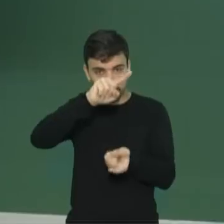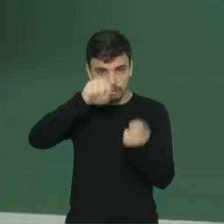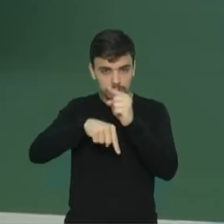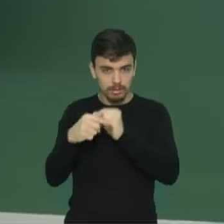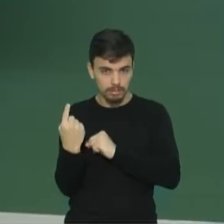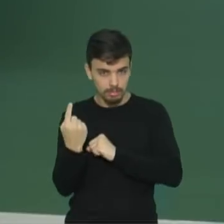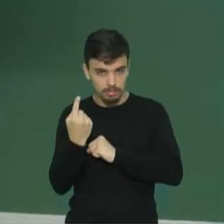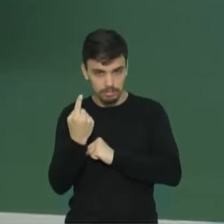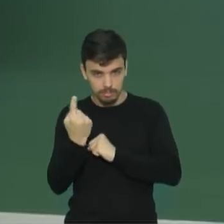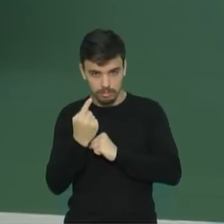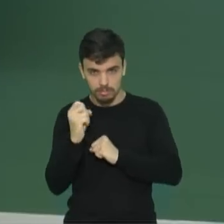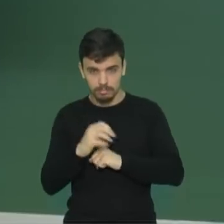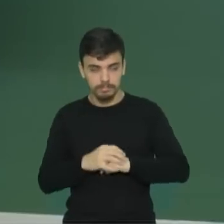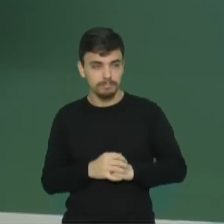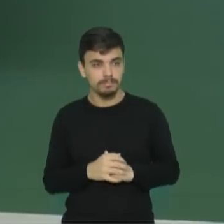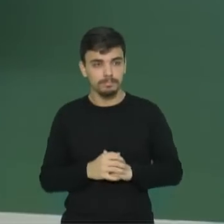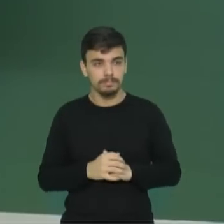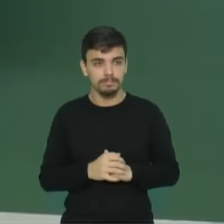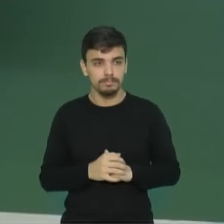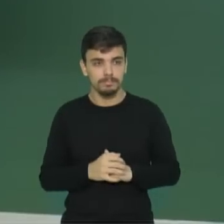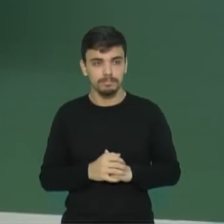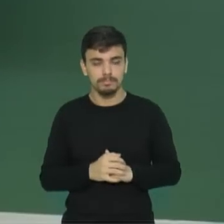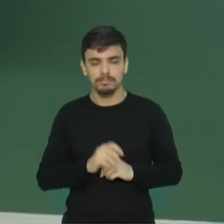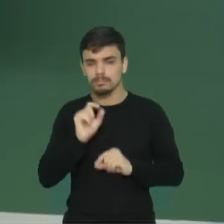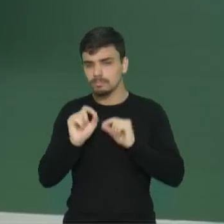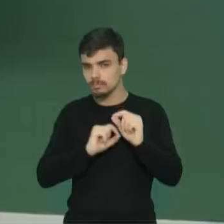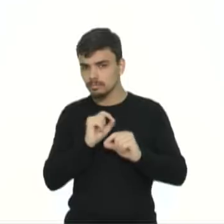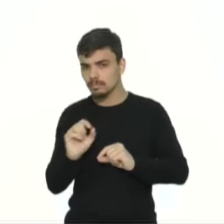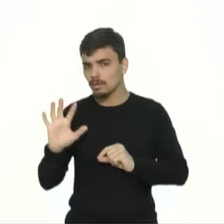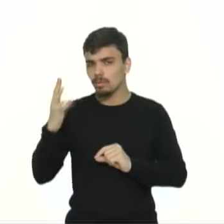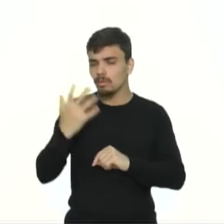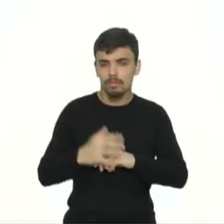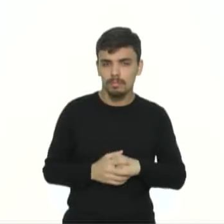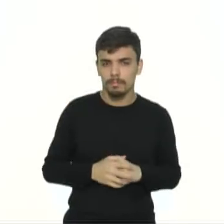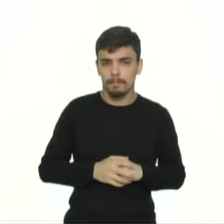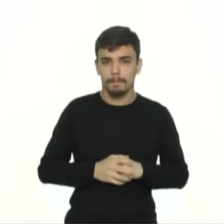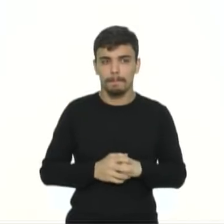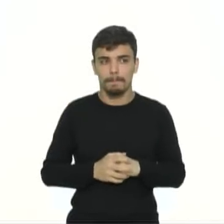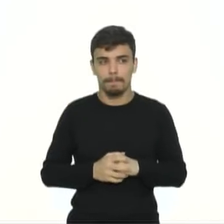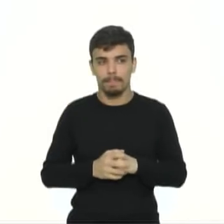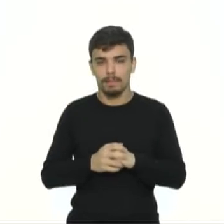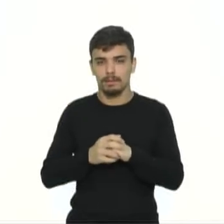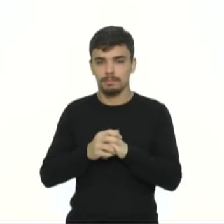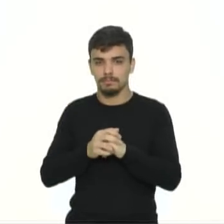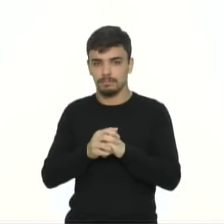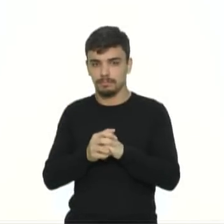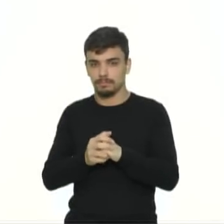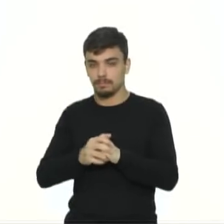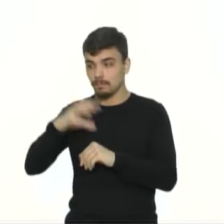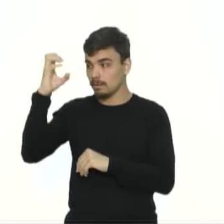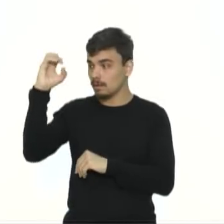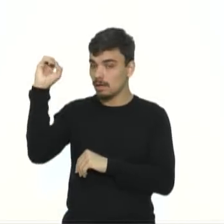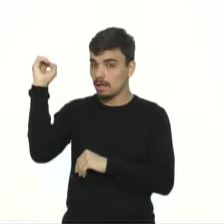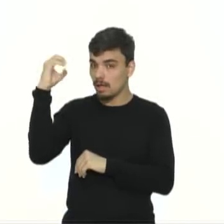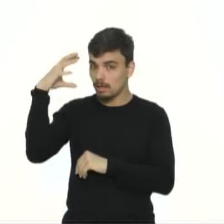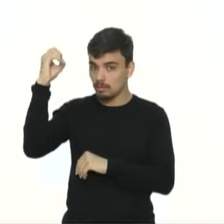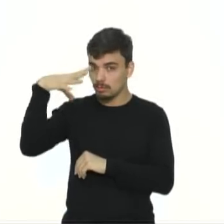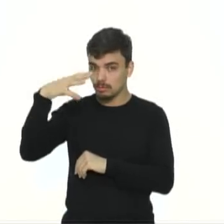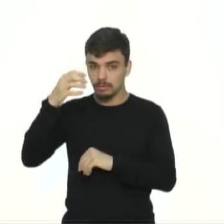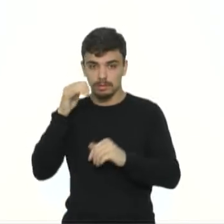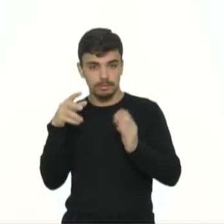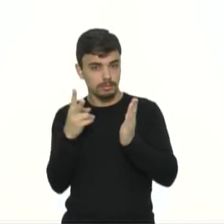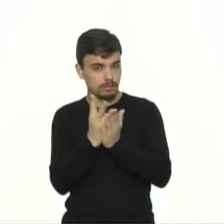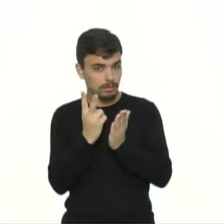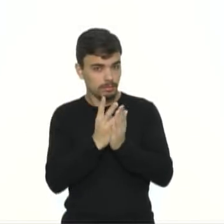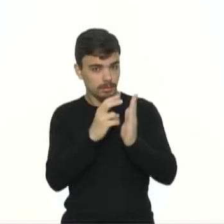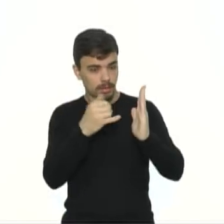elas, 180 graus. Ótimo? O que é isso? Propagação retilínea da luz, a luz viaja sempre em linha reta, e a independência